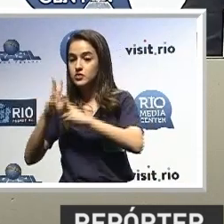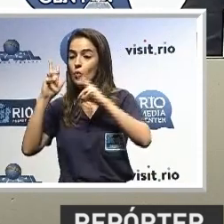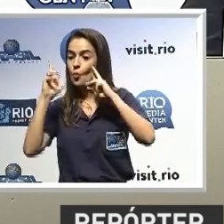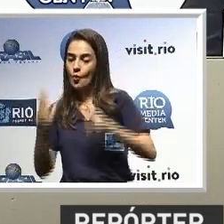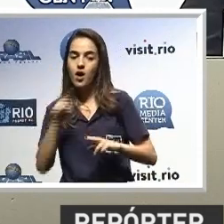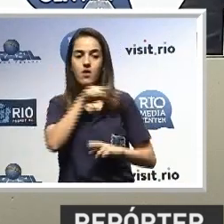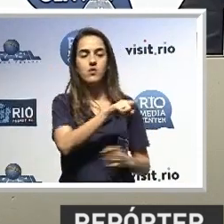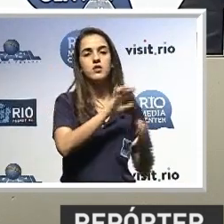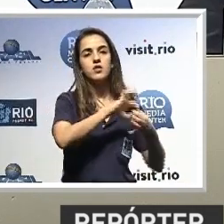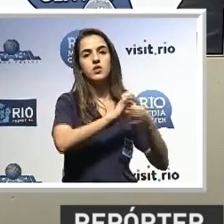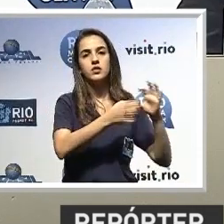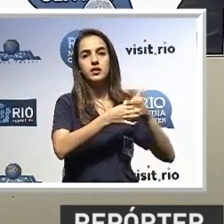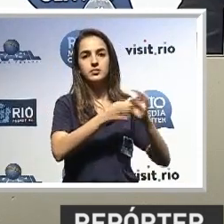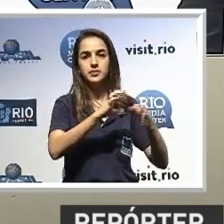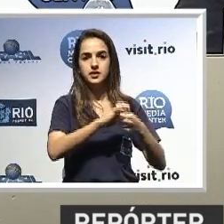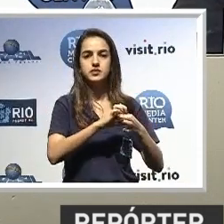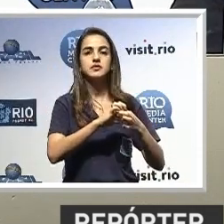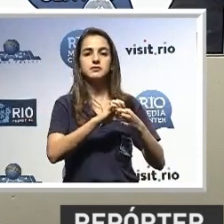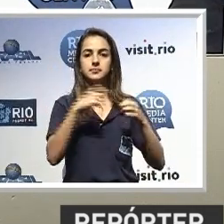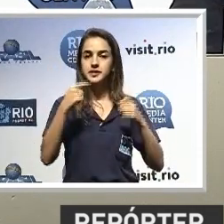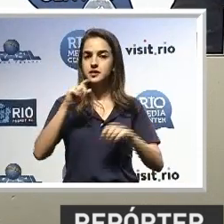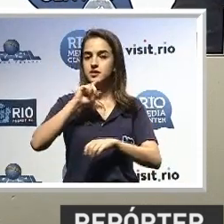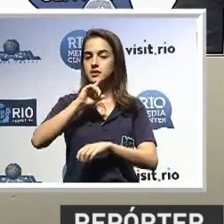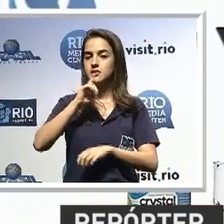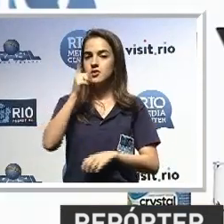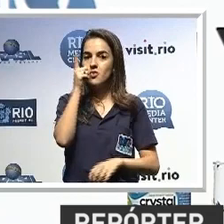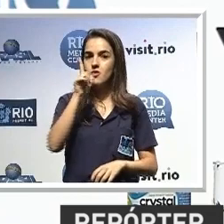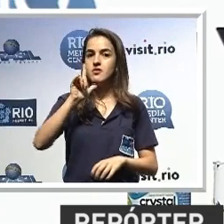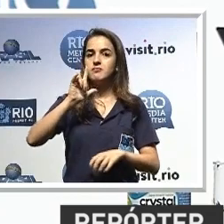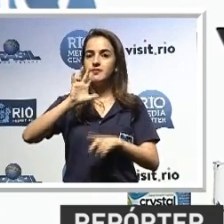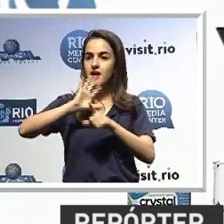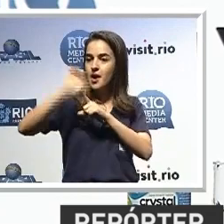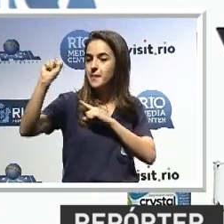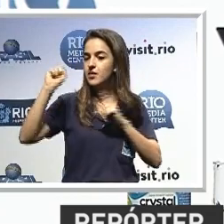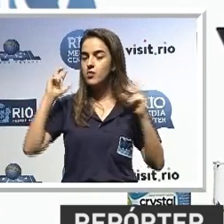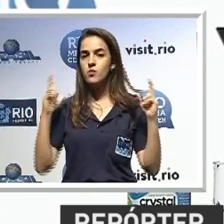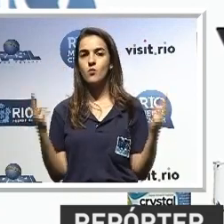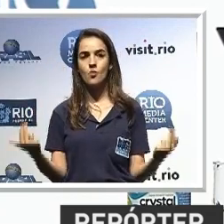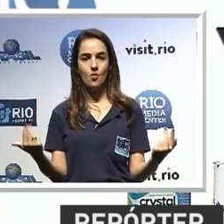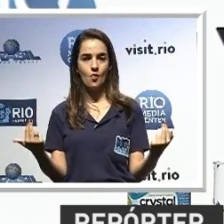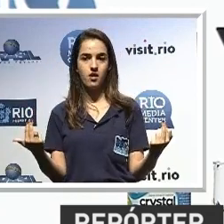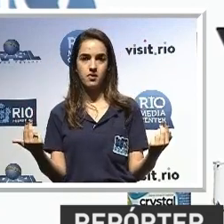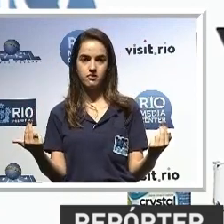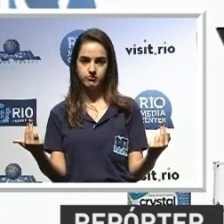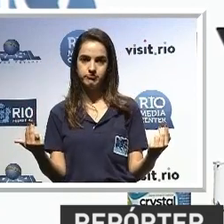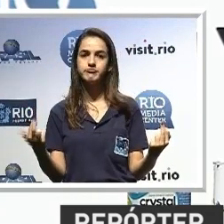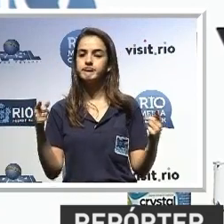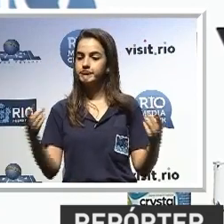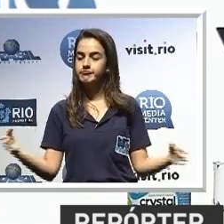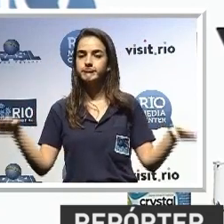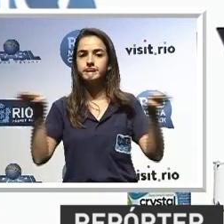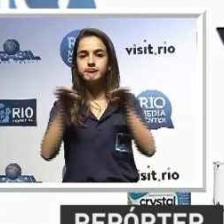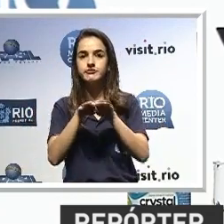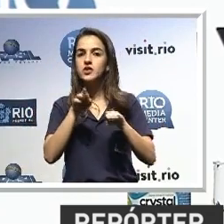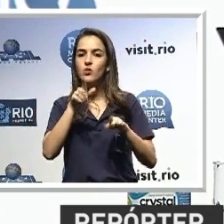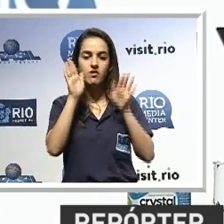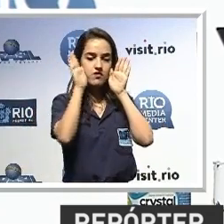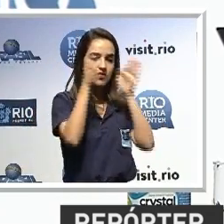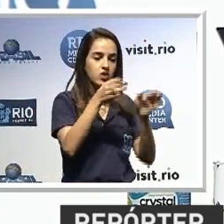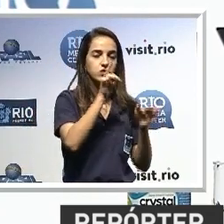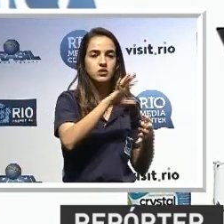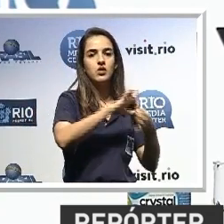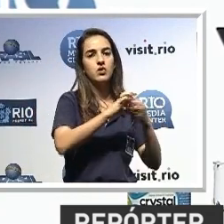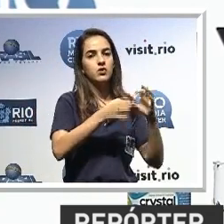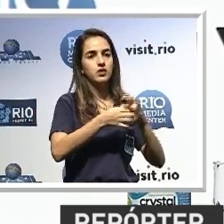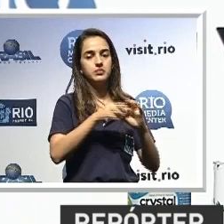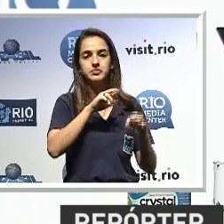importância ao sucesso dos jogos paralímpicos do que e exclusivamente ao sucesso dos Jogos